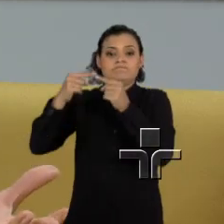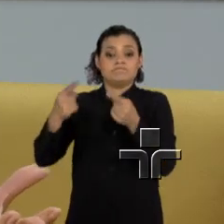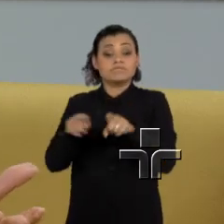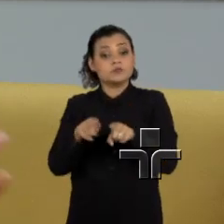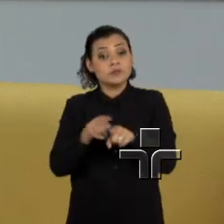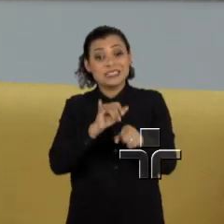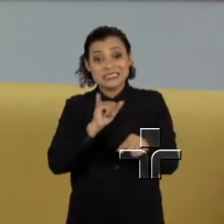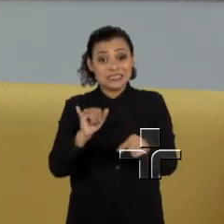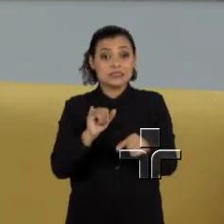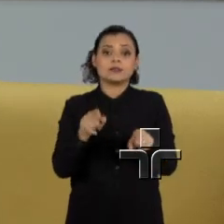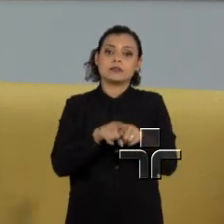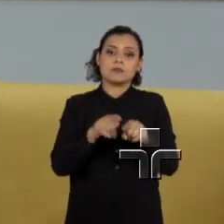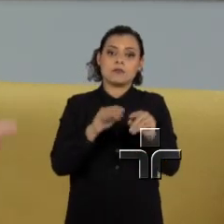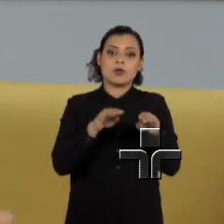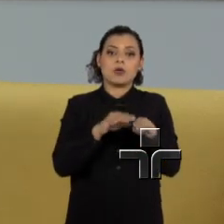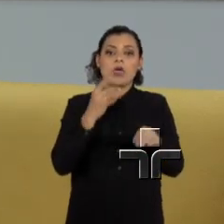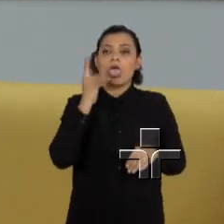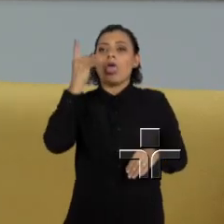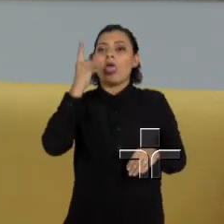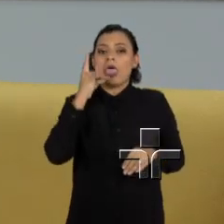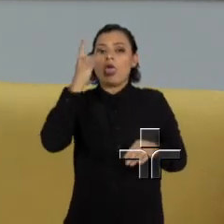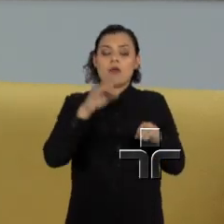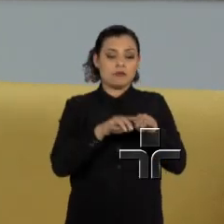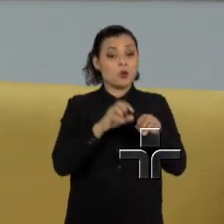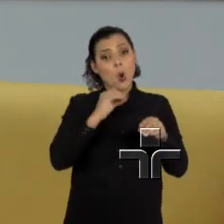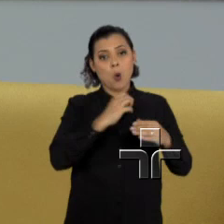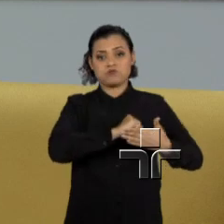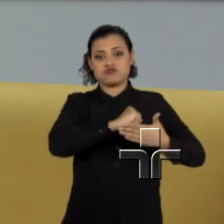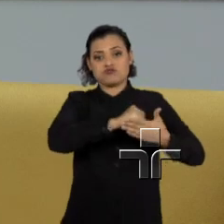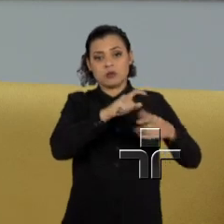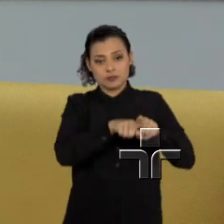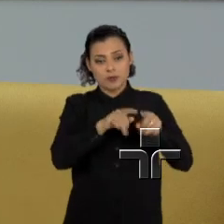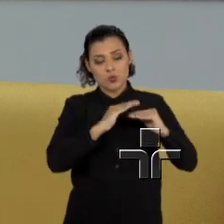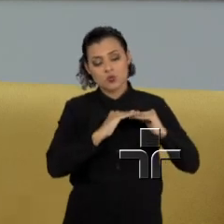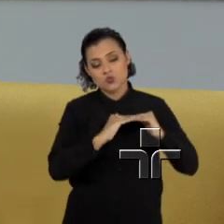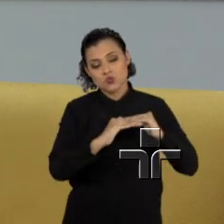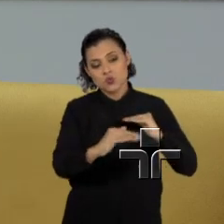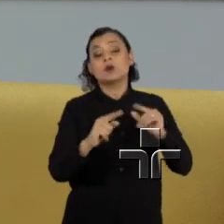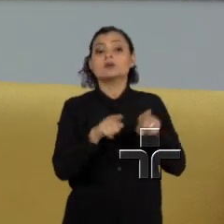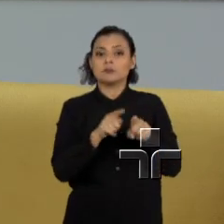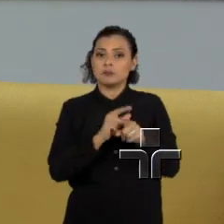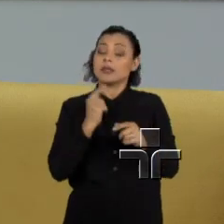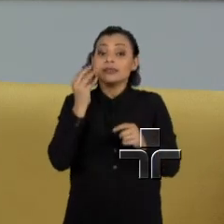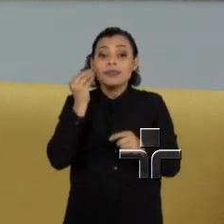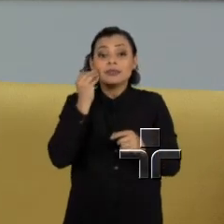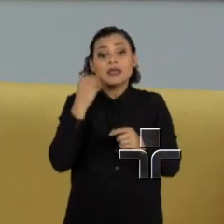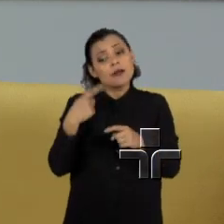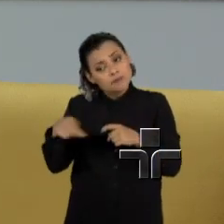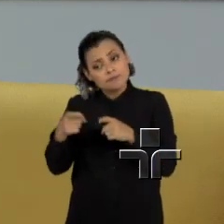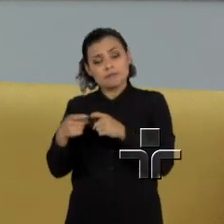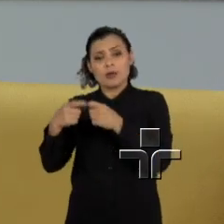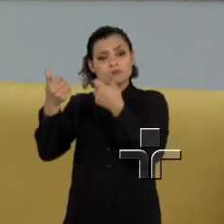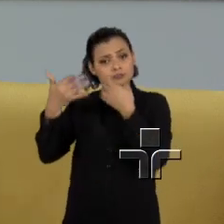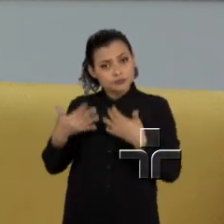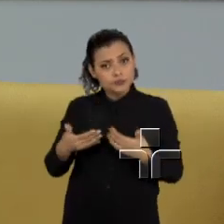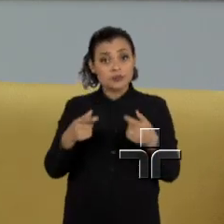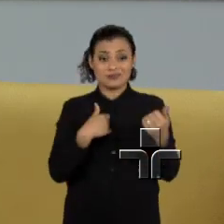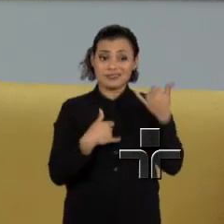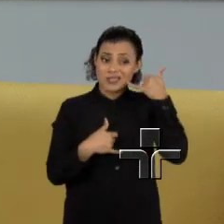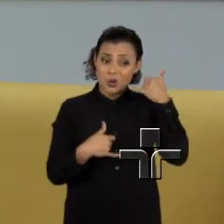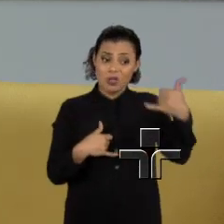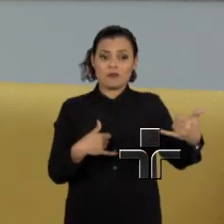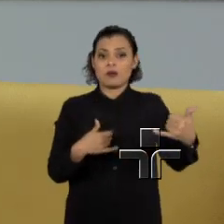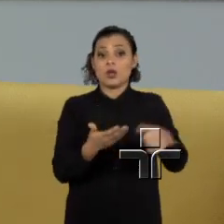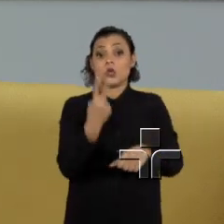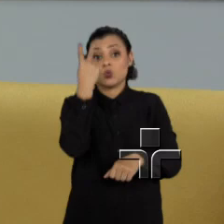apneia obstrutiva do sono, ronco, também procurar um especialista e tentar manter os dispositivos eletrônicos 2